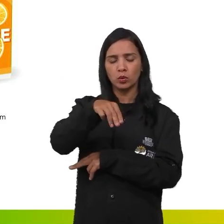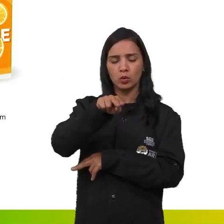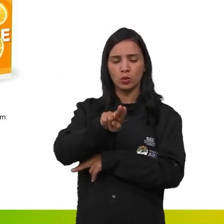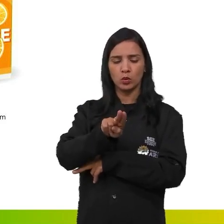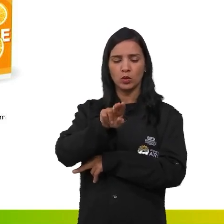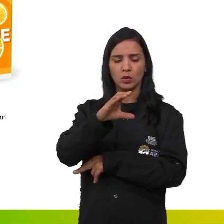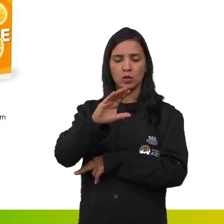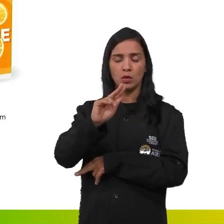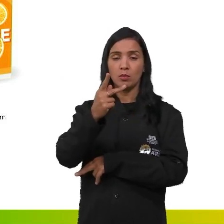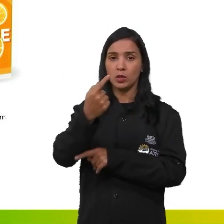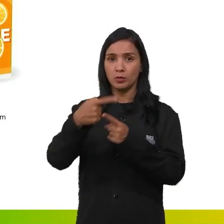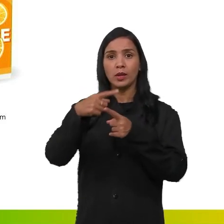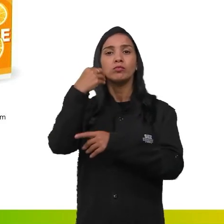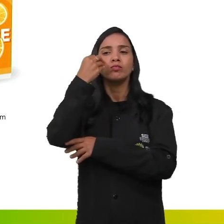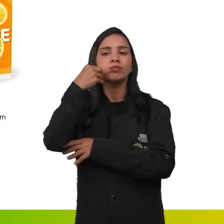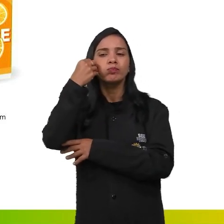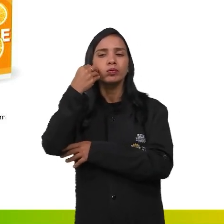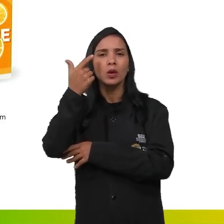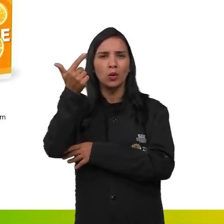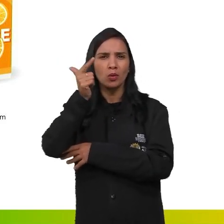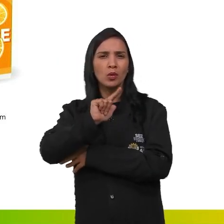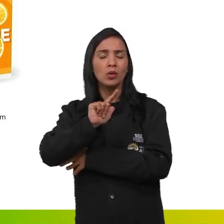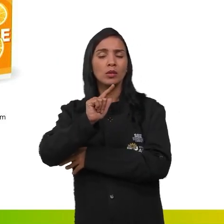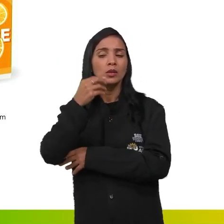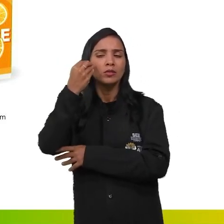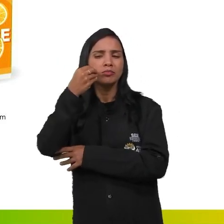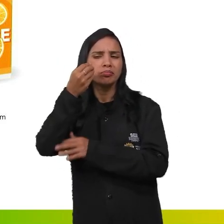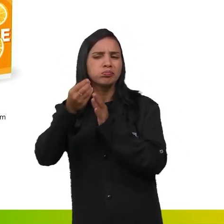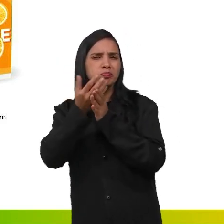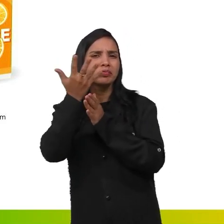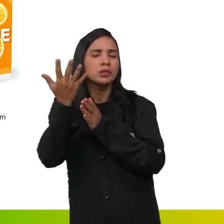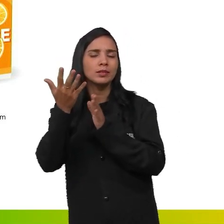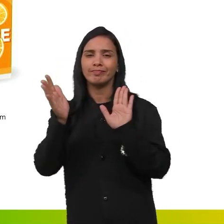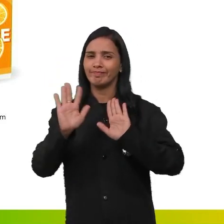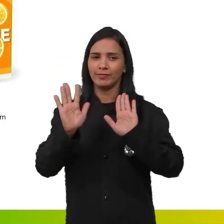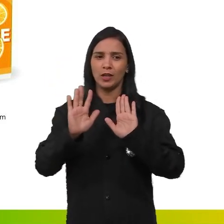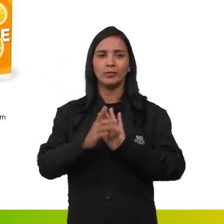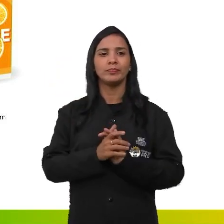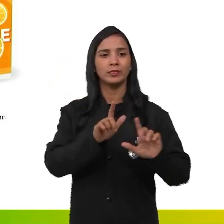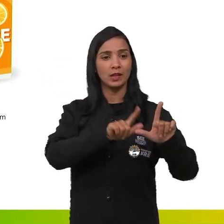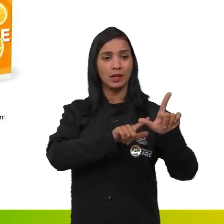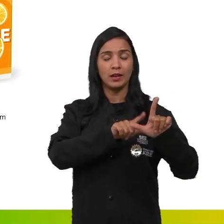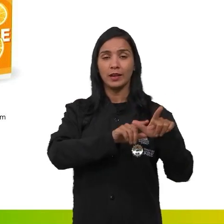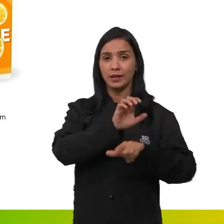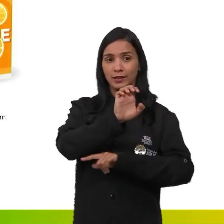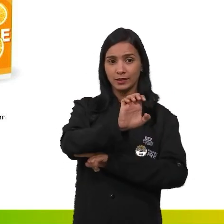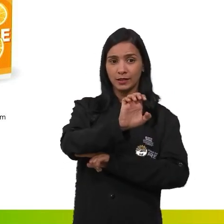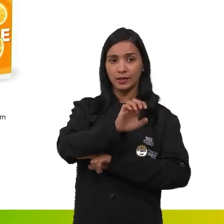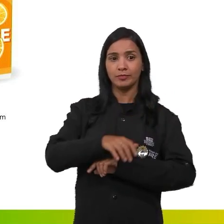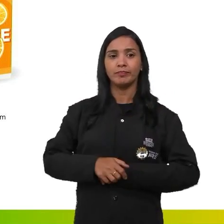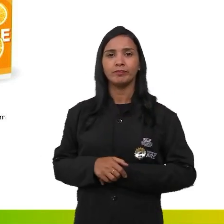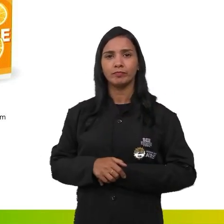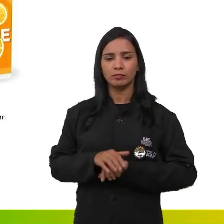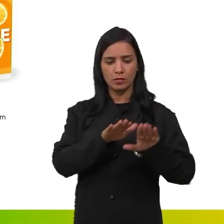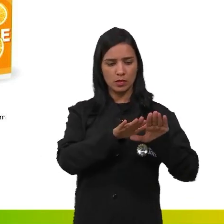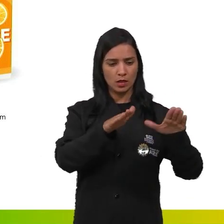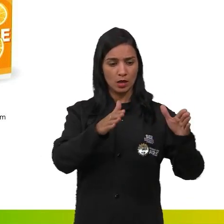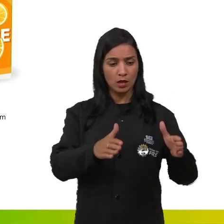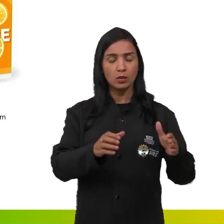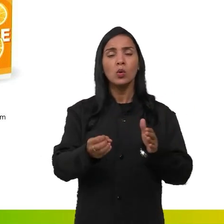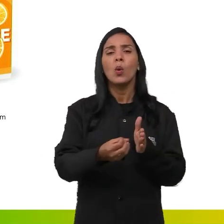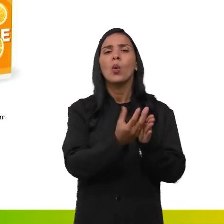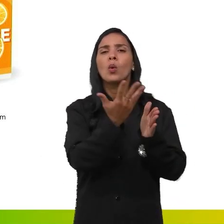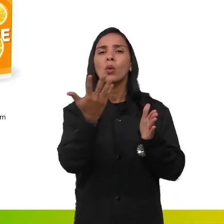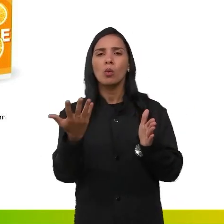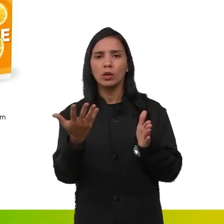incontável. E na letra E, how many cartons of orange juice do you want? Quantas caixas de suco de laranja